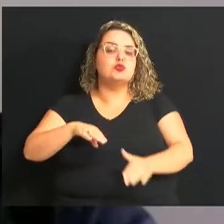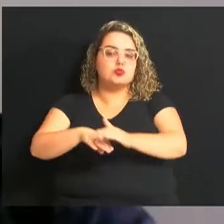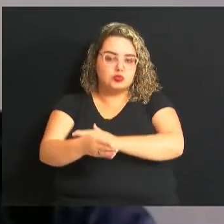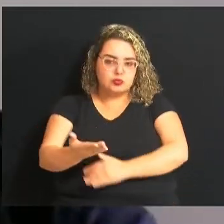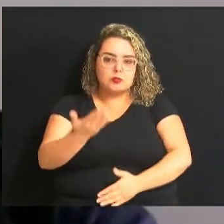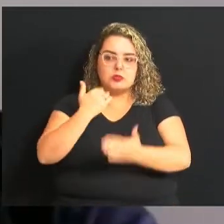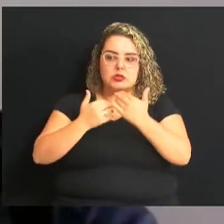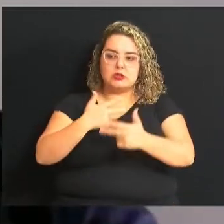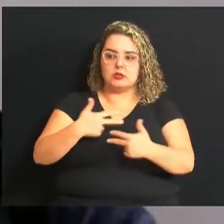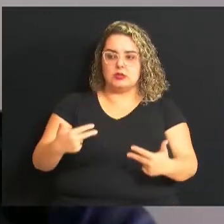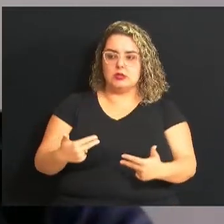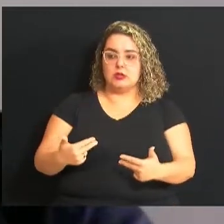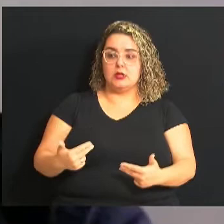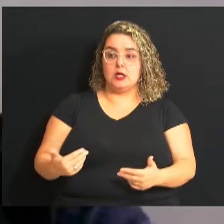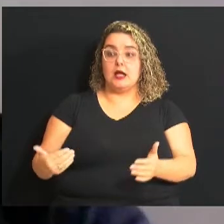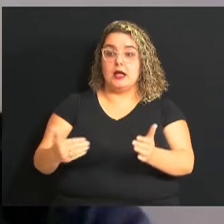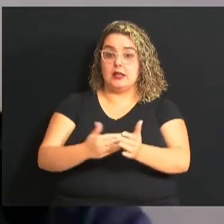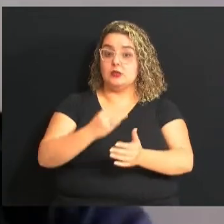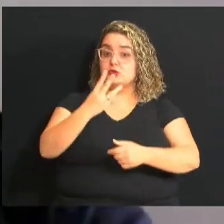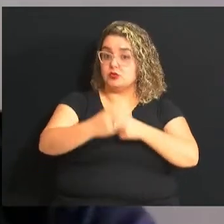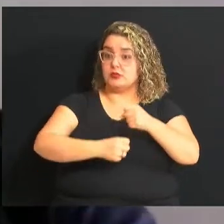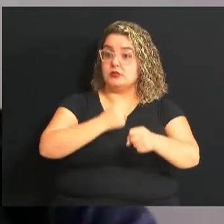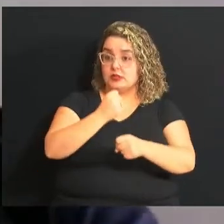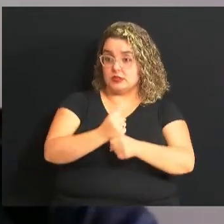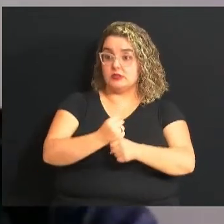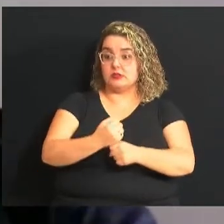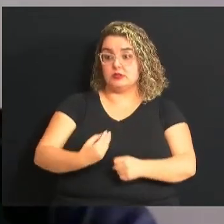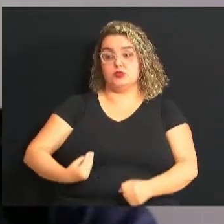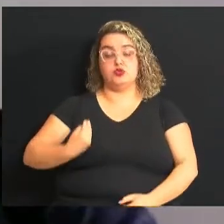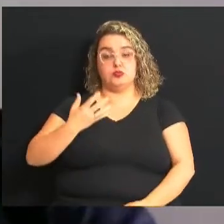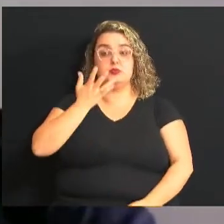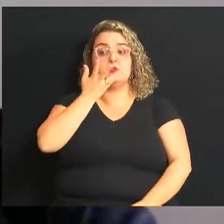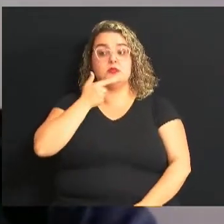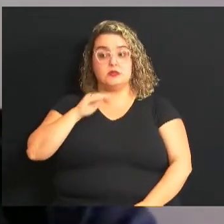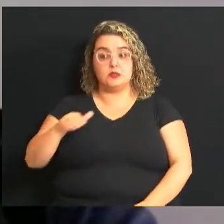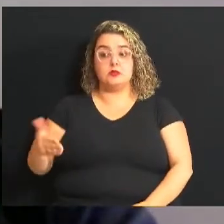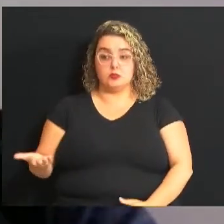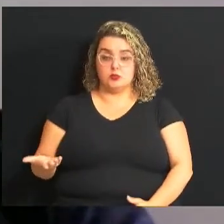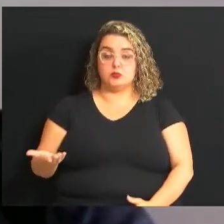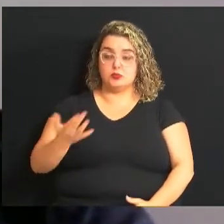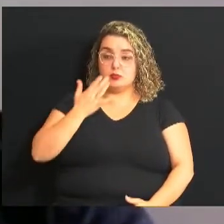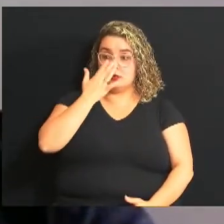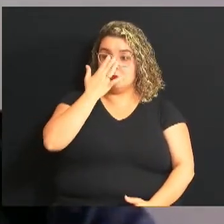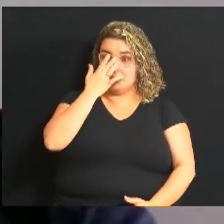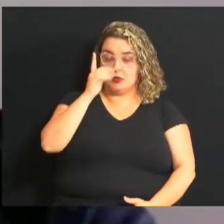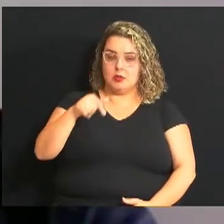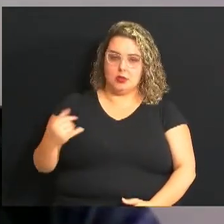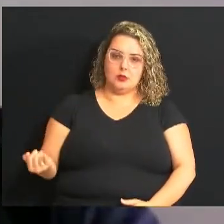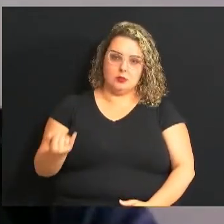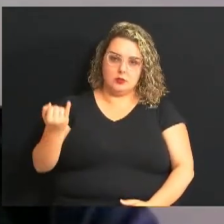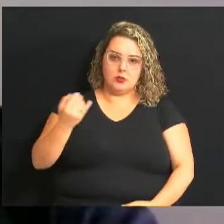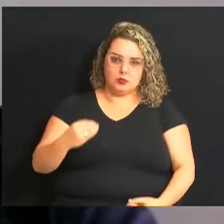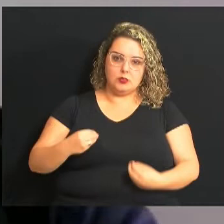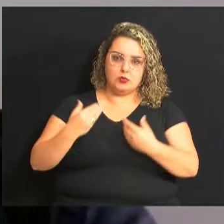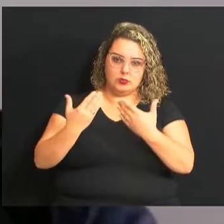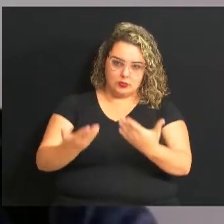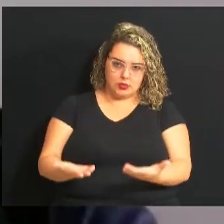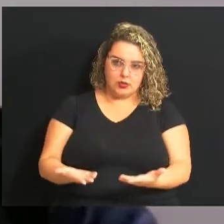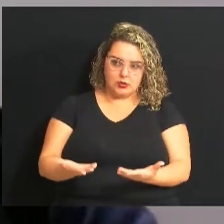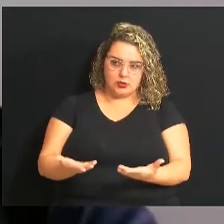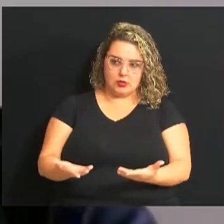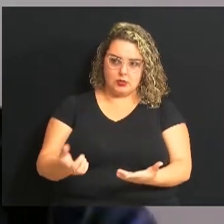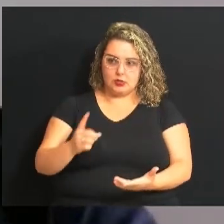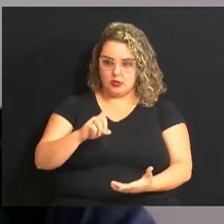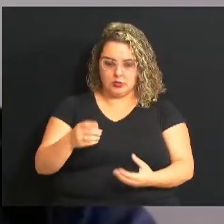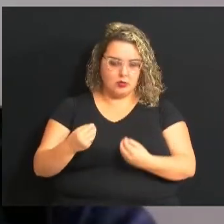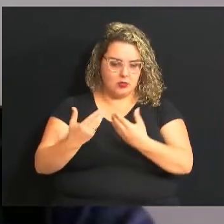até nos primeiros 3 anos de vida da criança. Então, é muito importante que você não ofereça